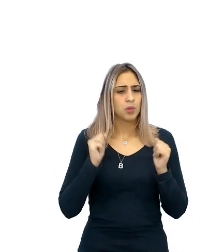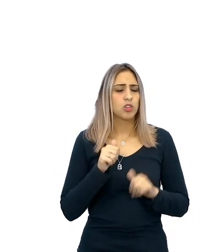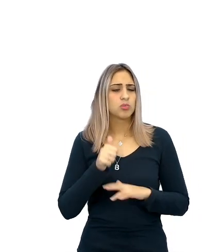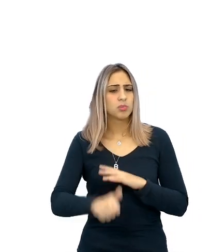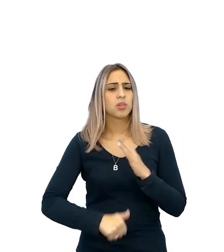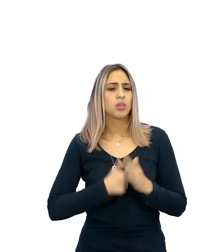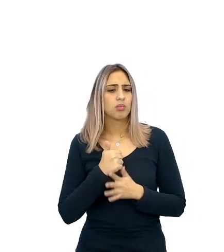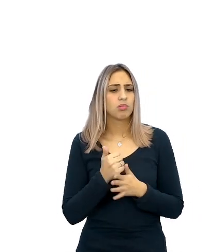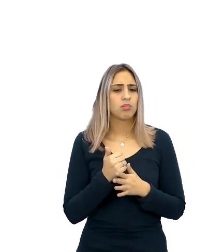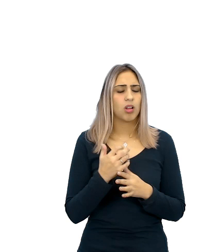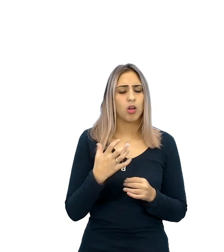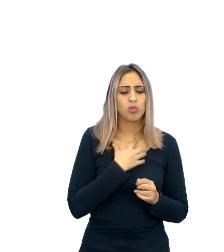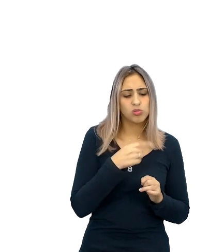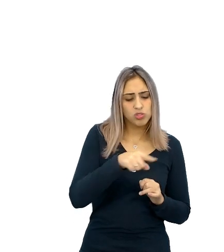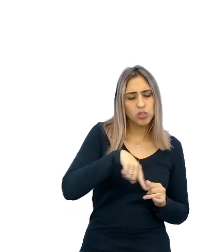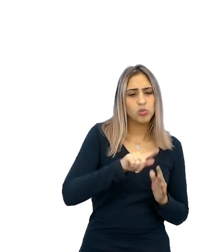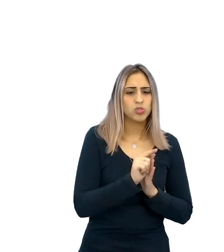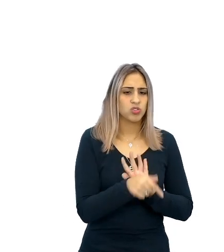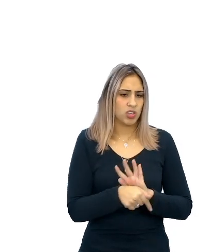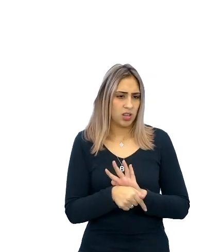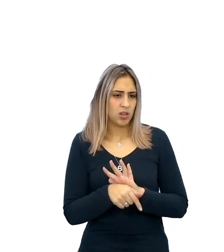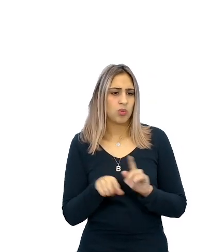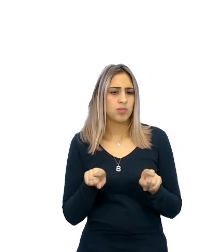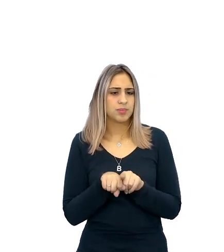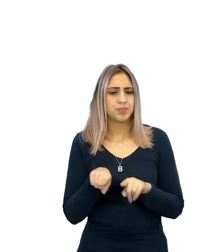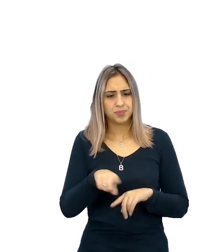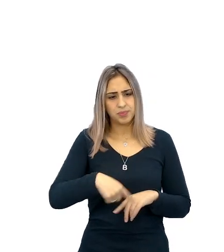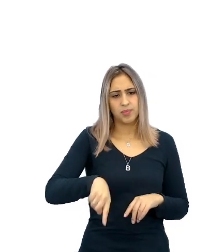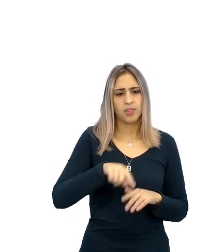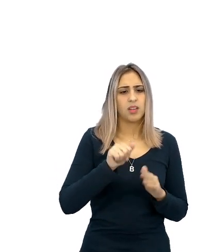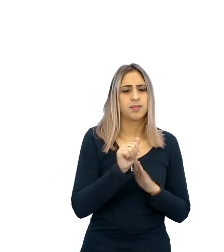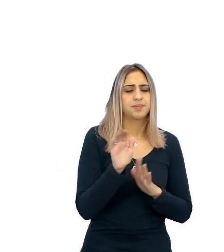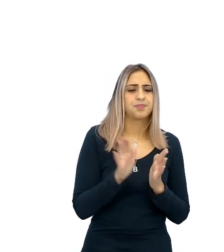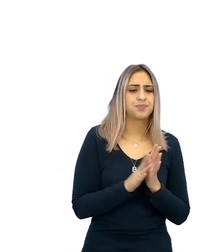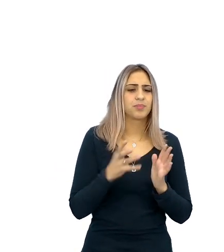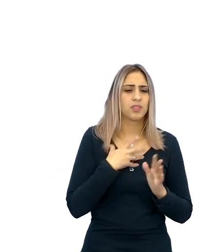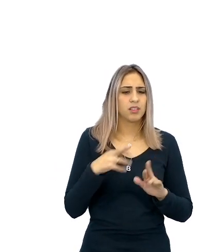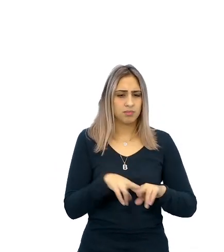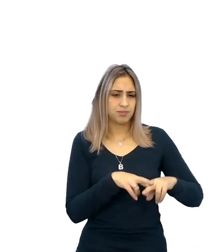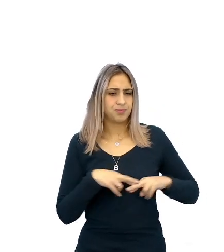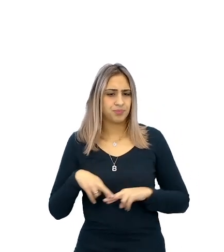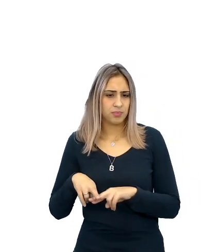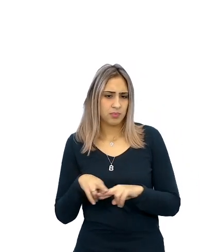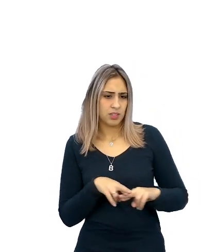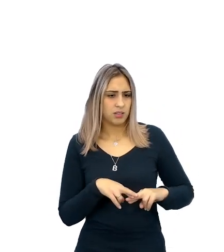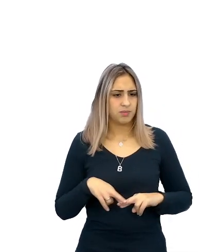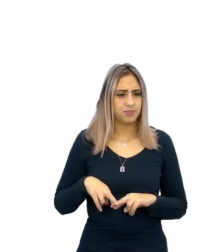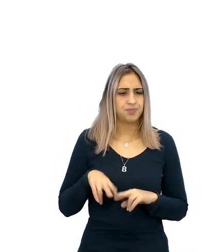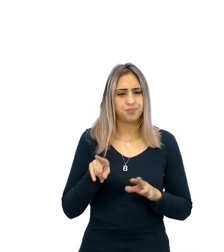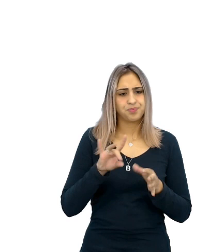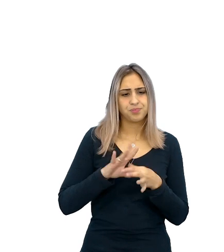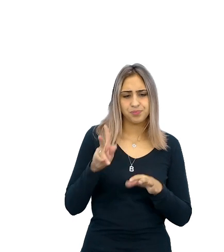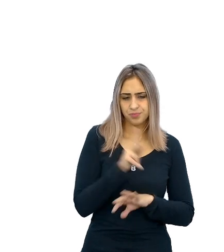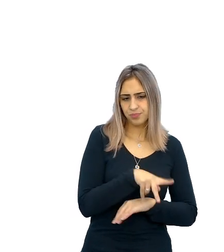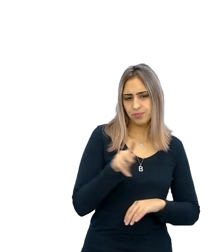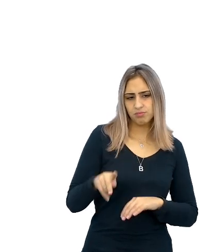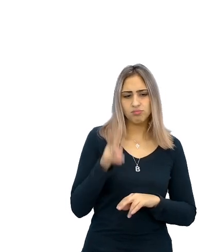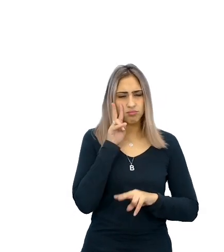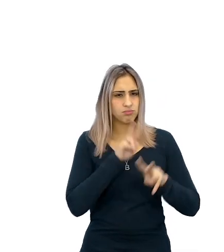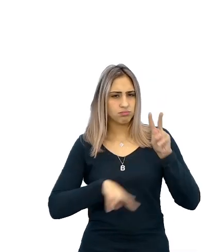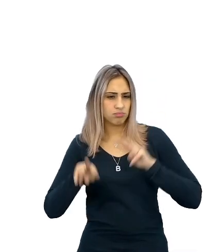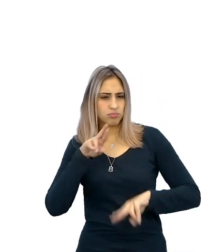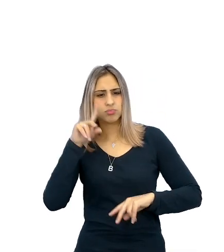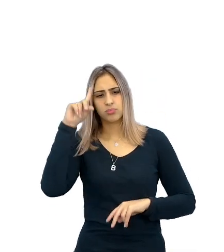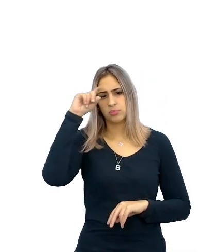aí o domínio do gênero escolhido. Essas atividades devem ser realizadas de forma modular, o que permite ao professor observar